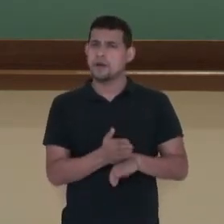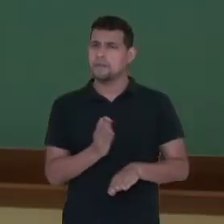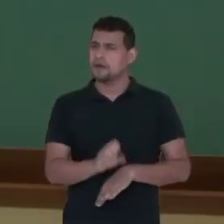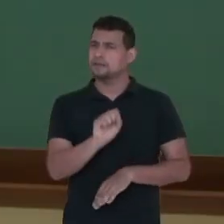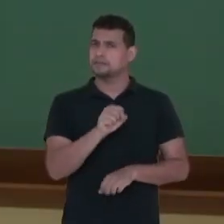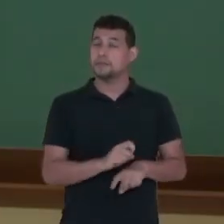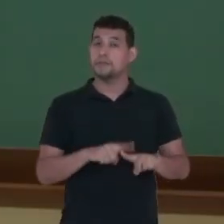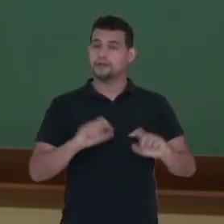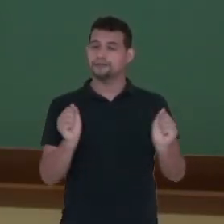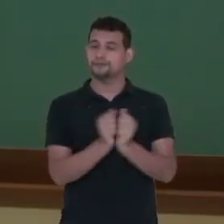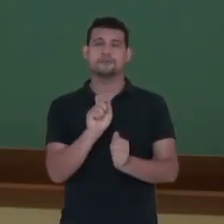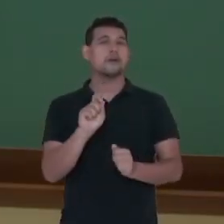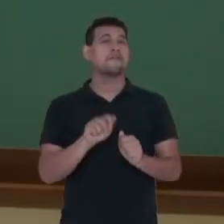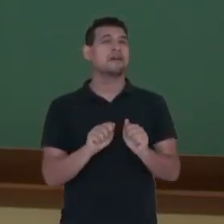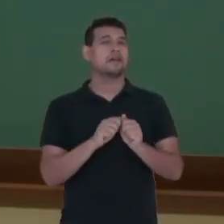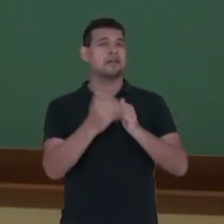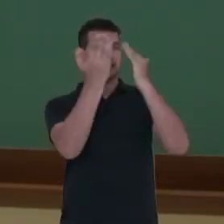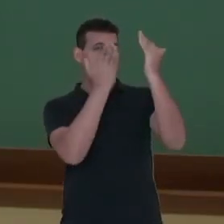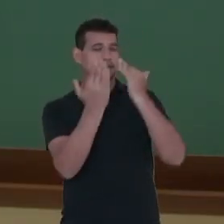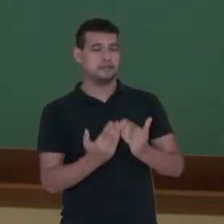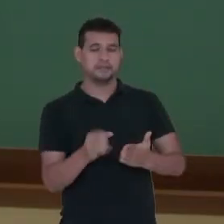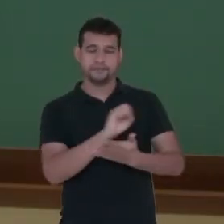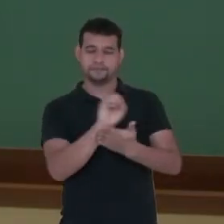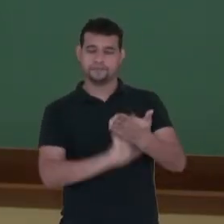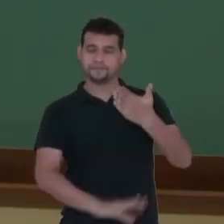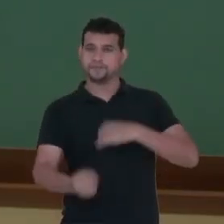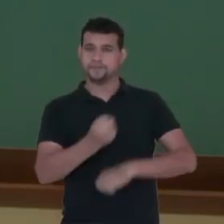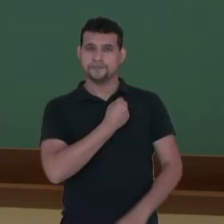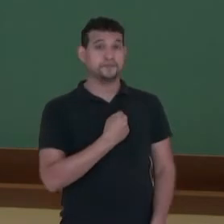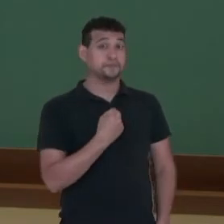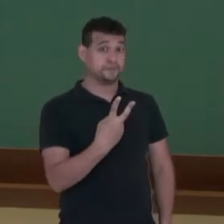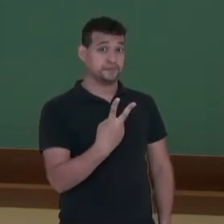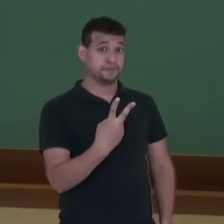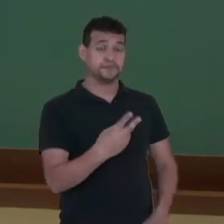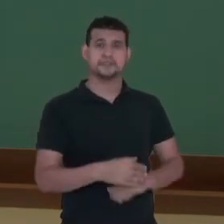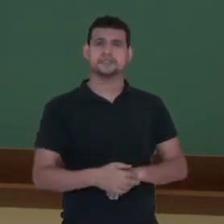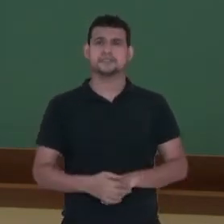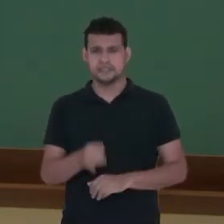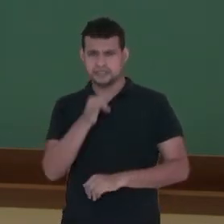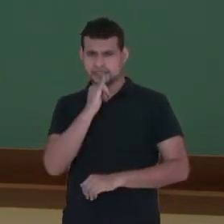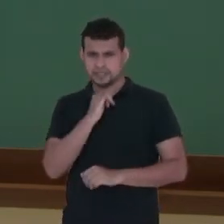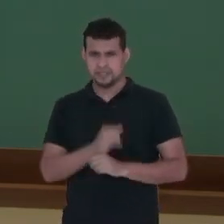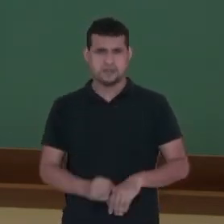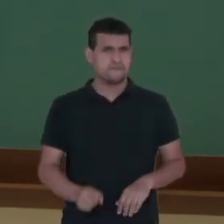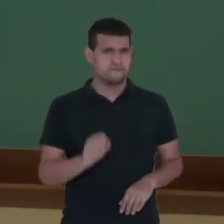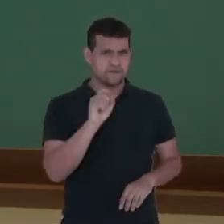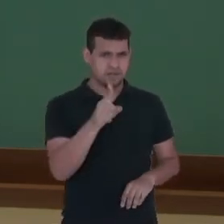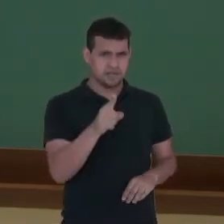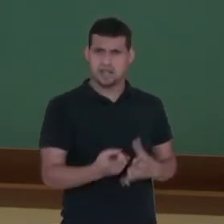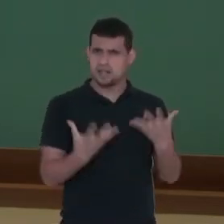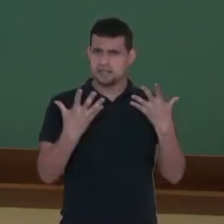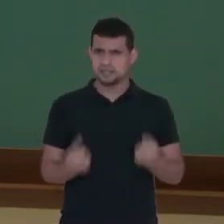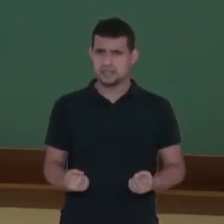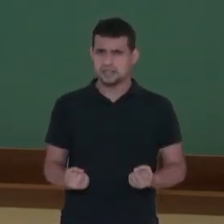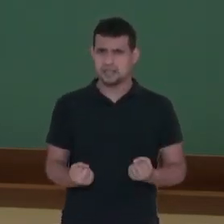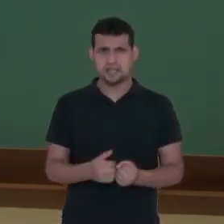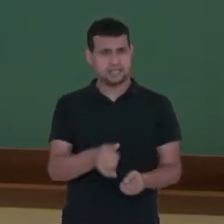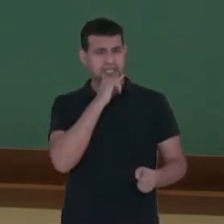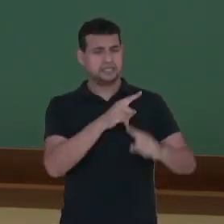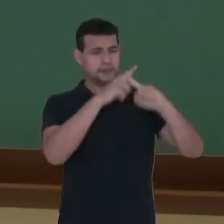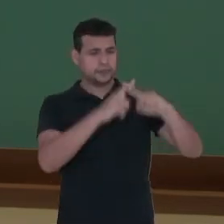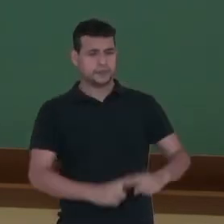Agora vamos juntos, então, ver o exercício de número 2, que diz o seguinte: você é a favor de competições